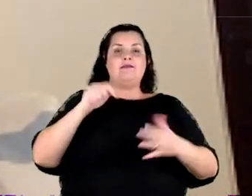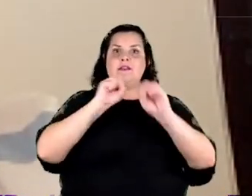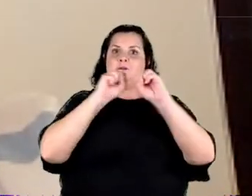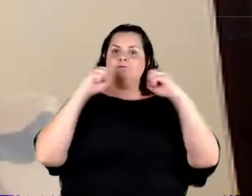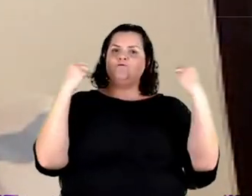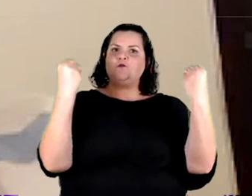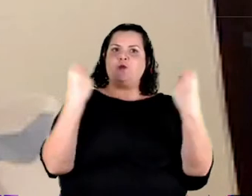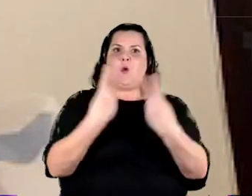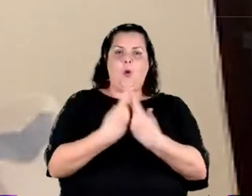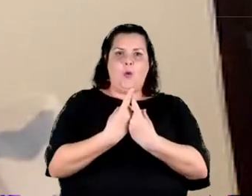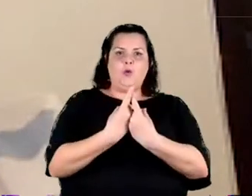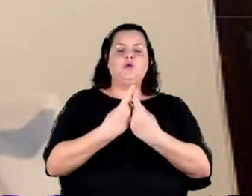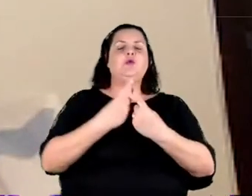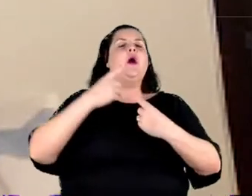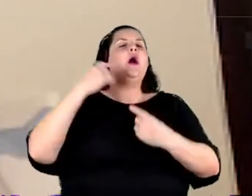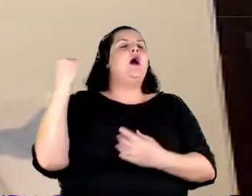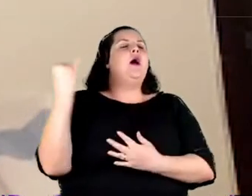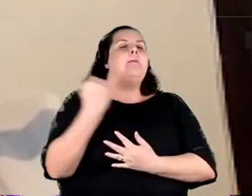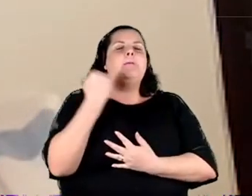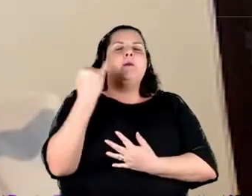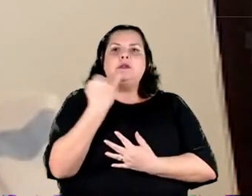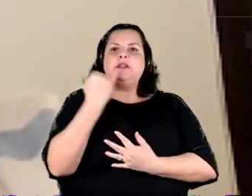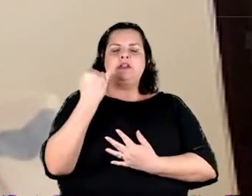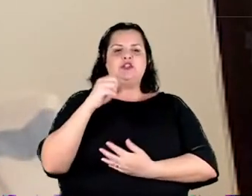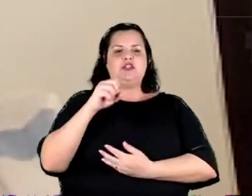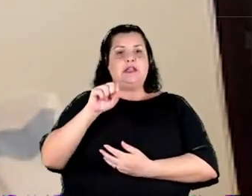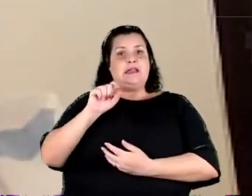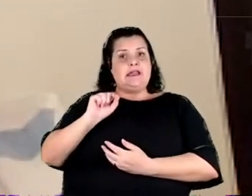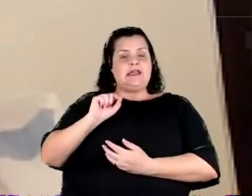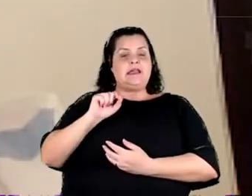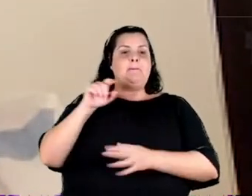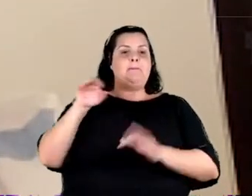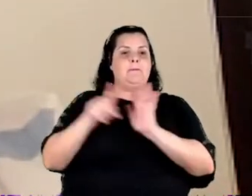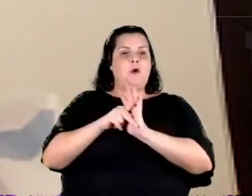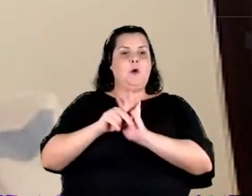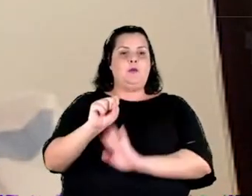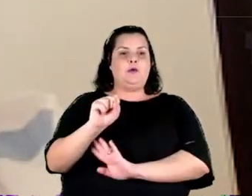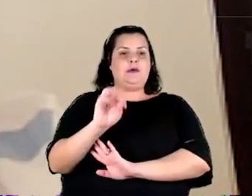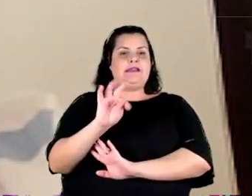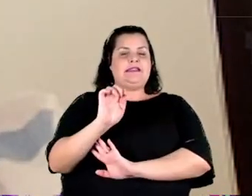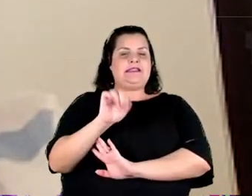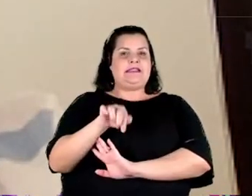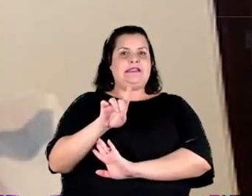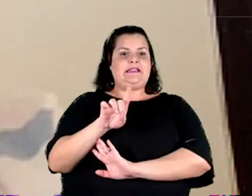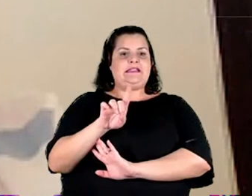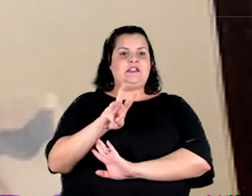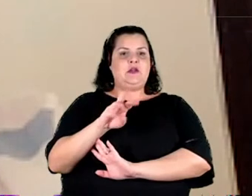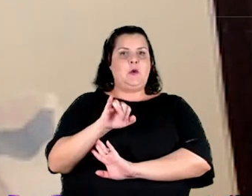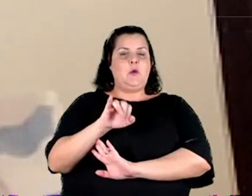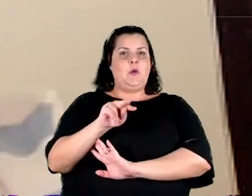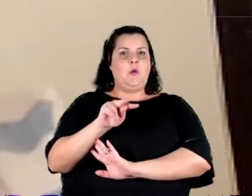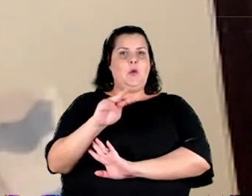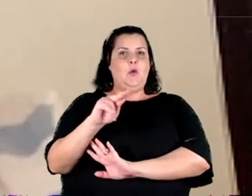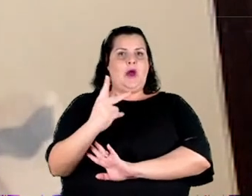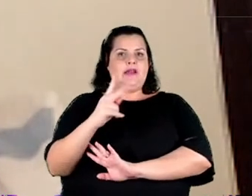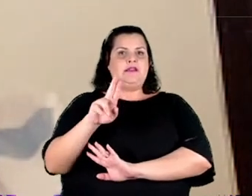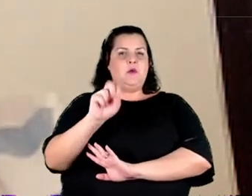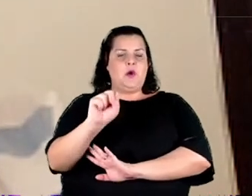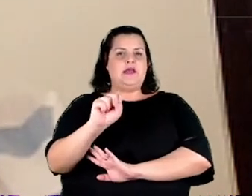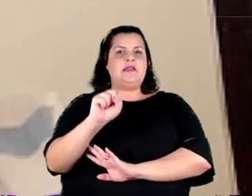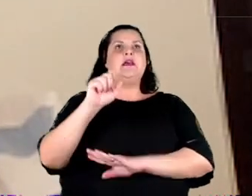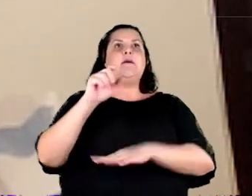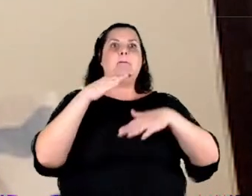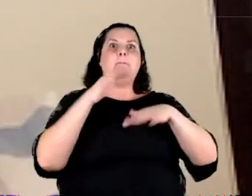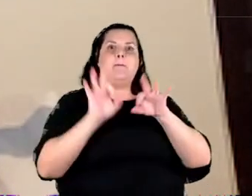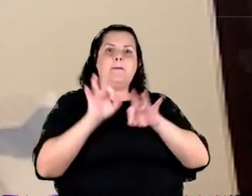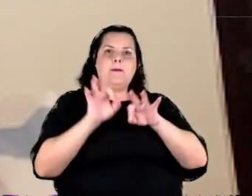que a StandWithUs faz de trazer literatura judaica, moderna, sionista para o nosso idioma.